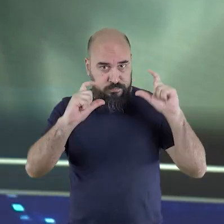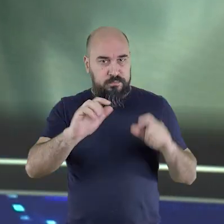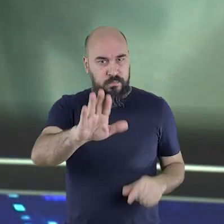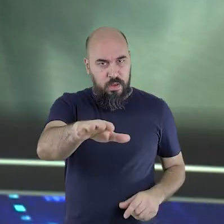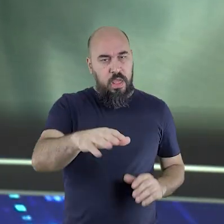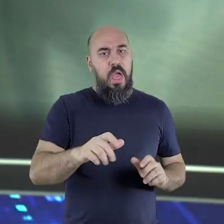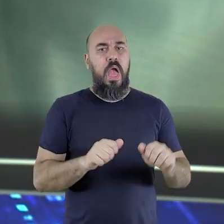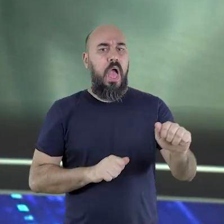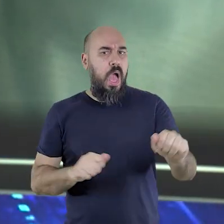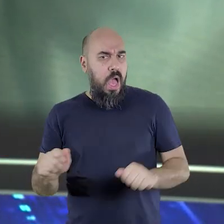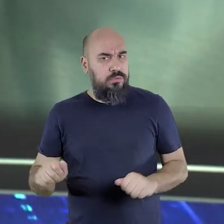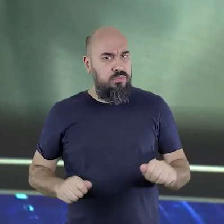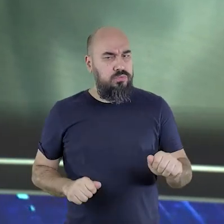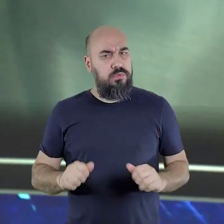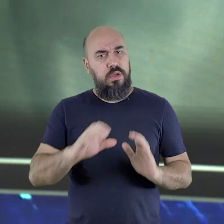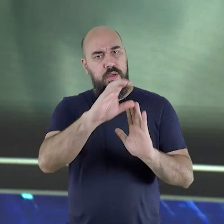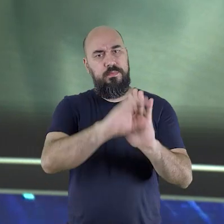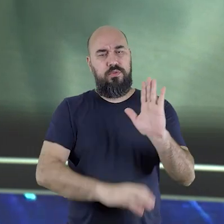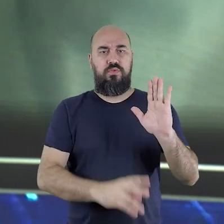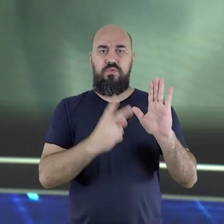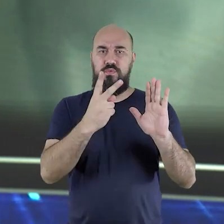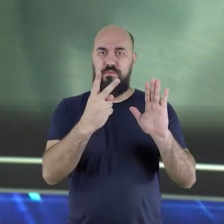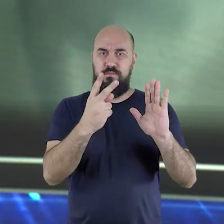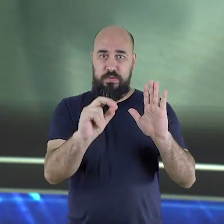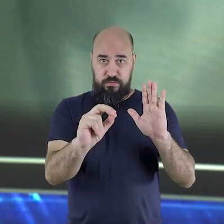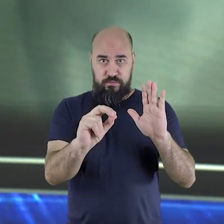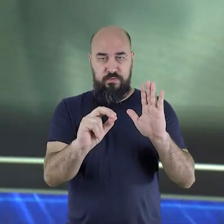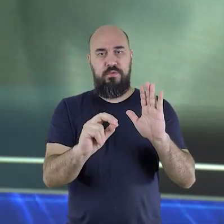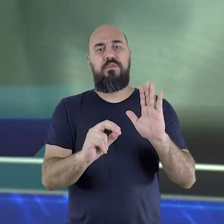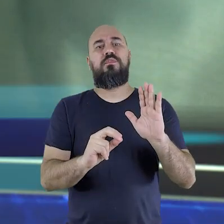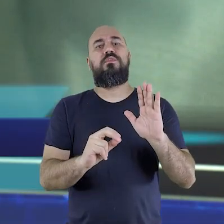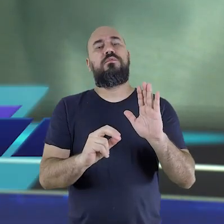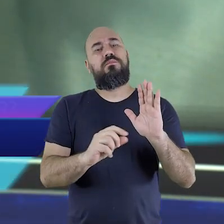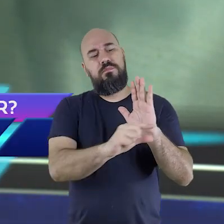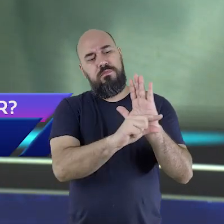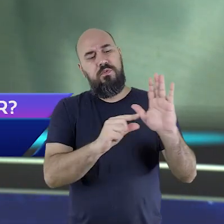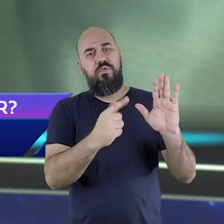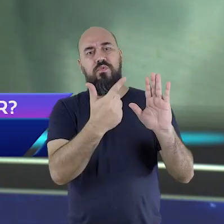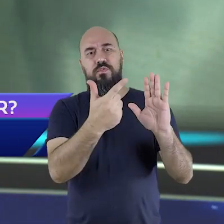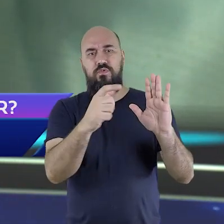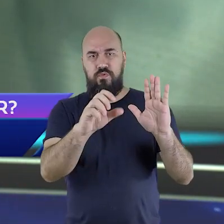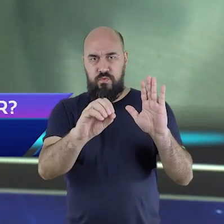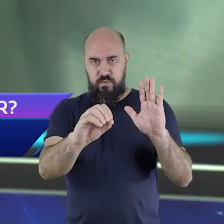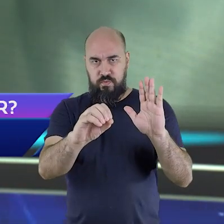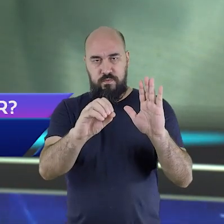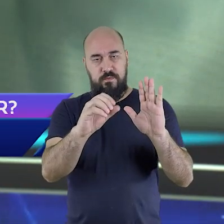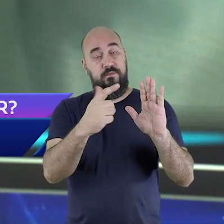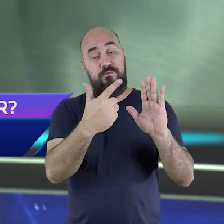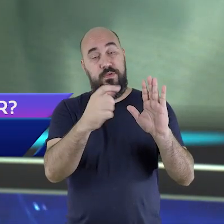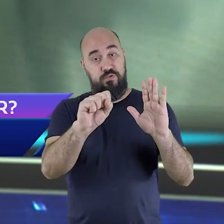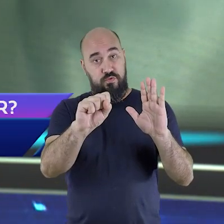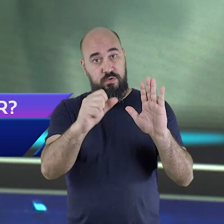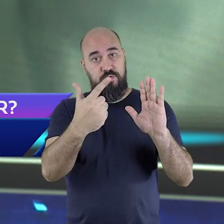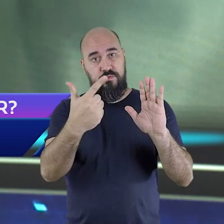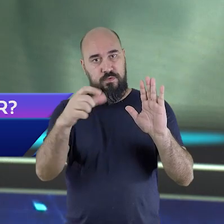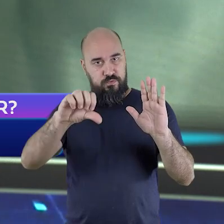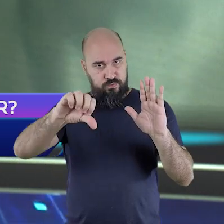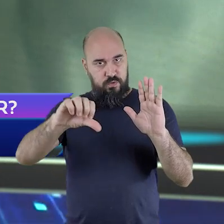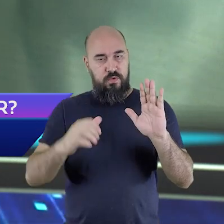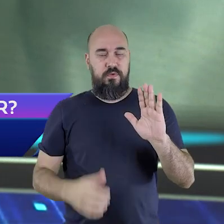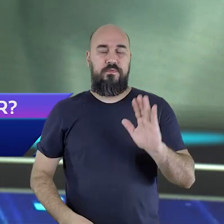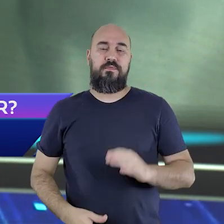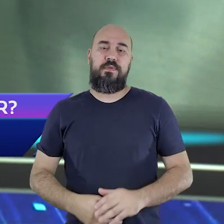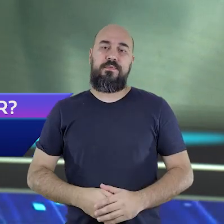20, e vamos ler o versículo 28, 29 e o versículo 30. Atos, capítulo